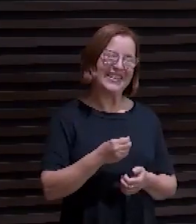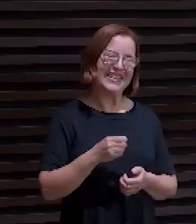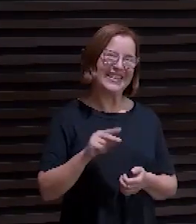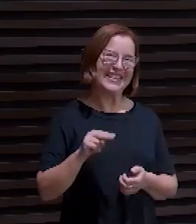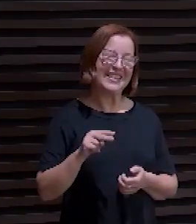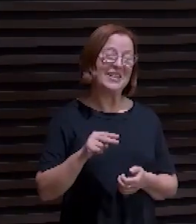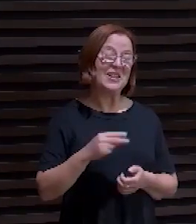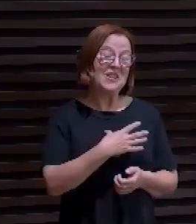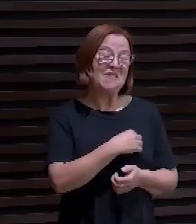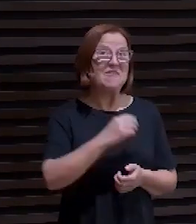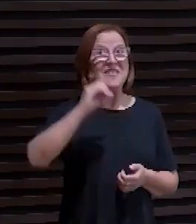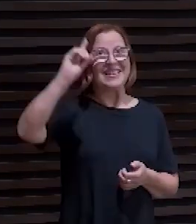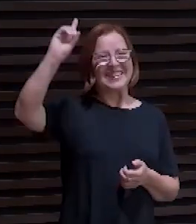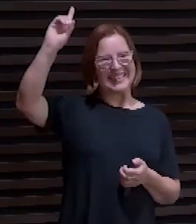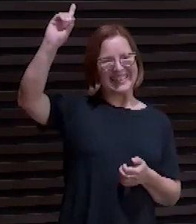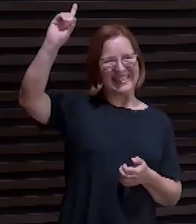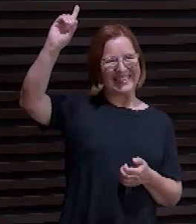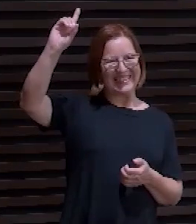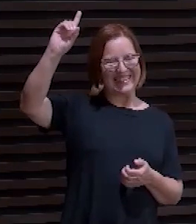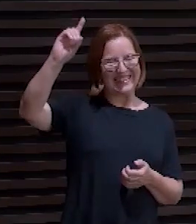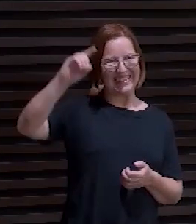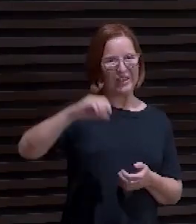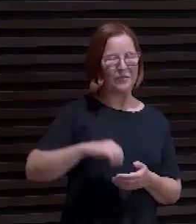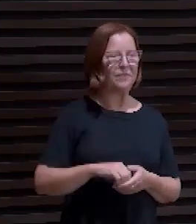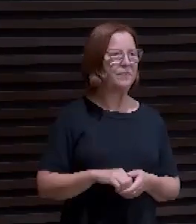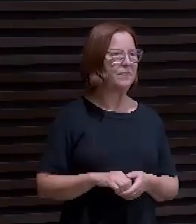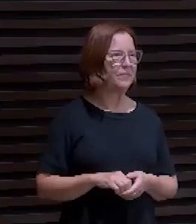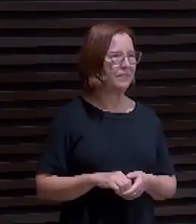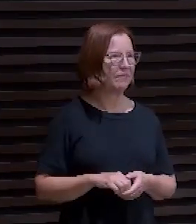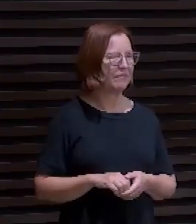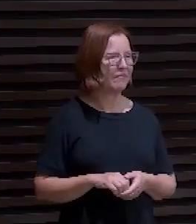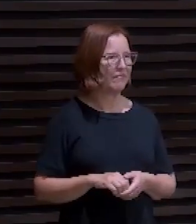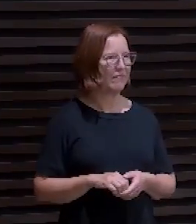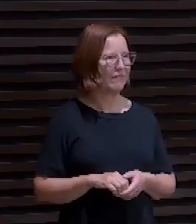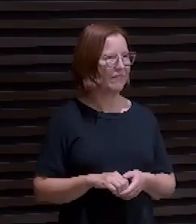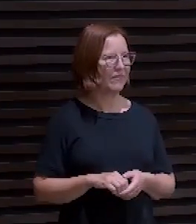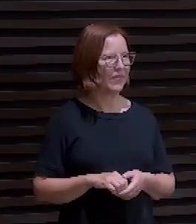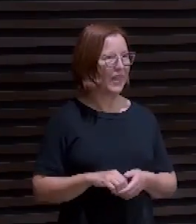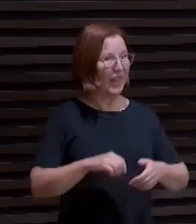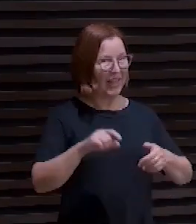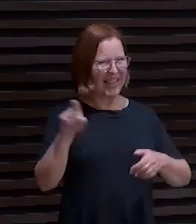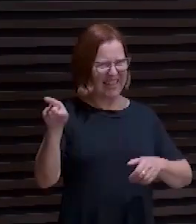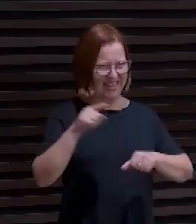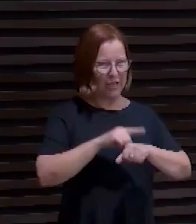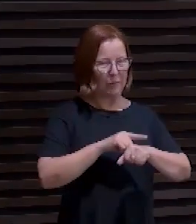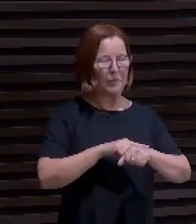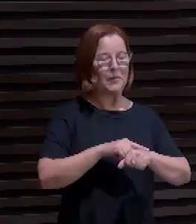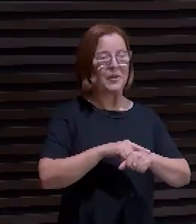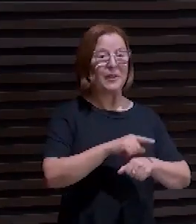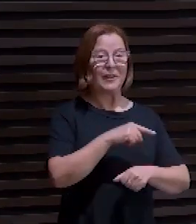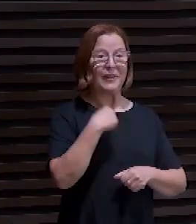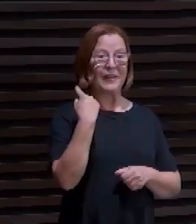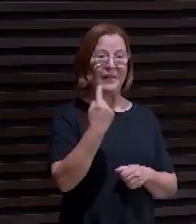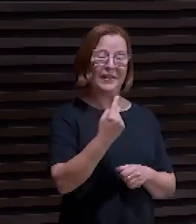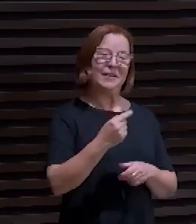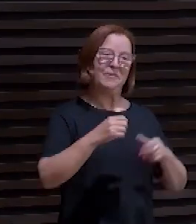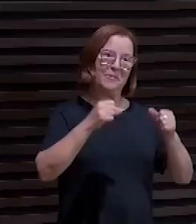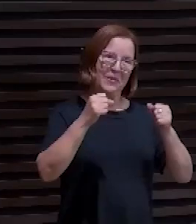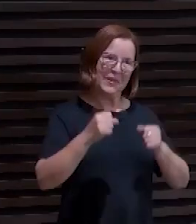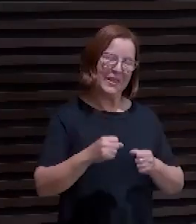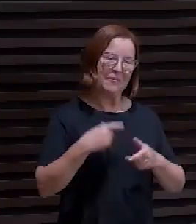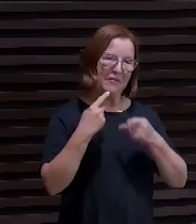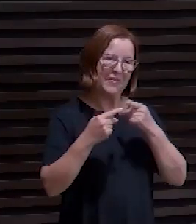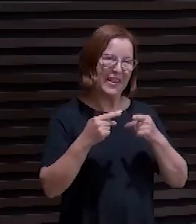filho de Deus. Ali dentro daquele momento, nós tivemos a oportunidade de falar